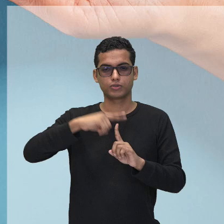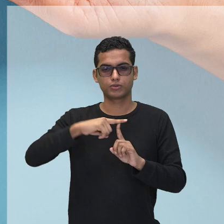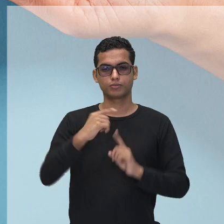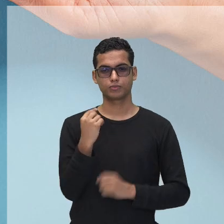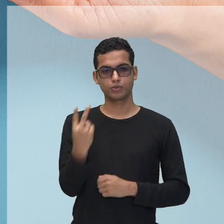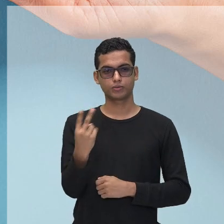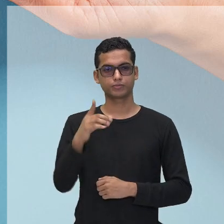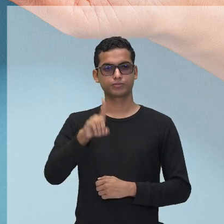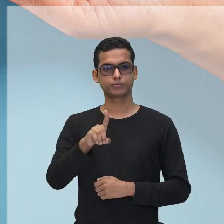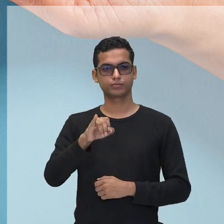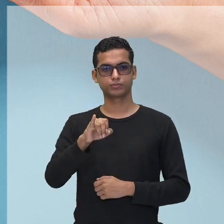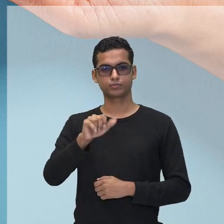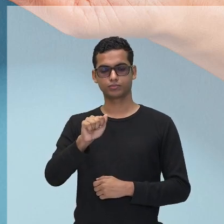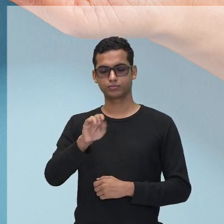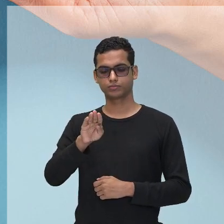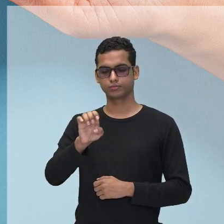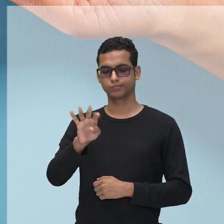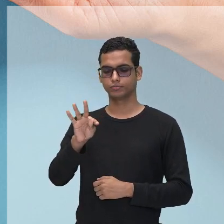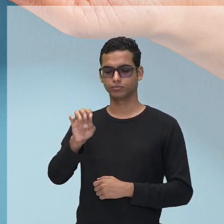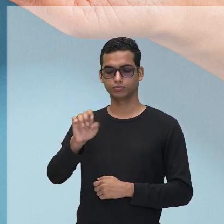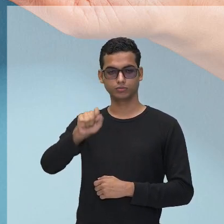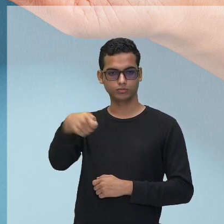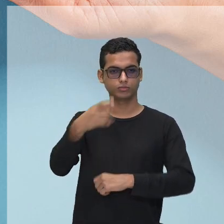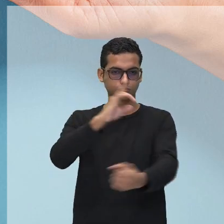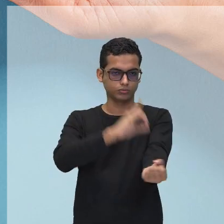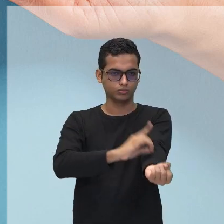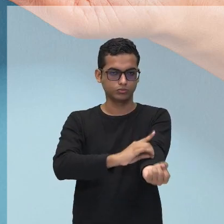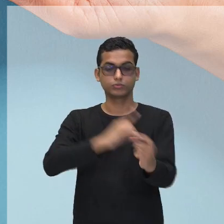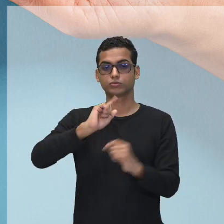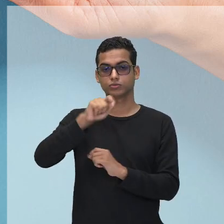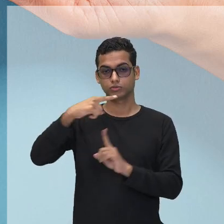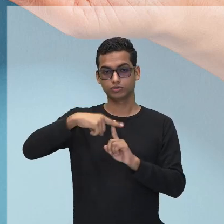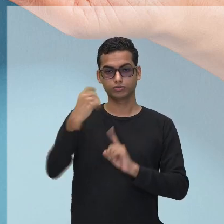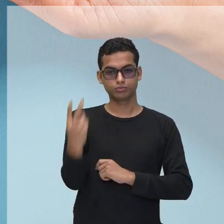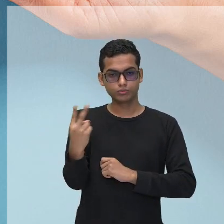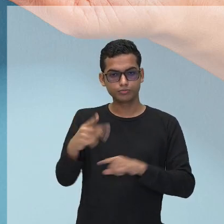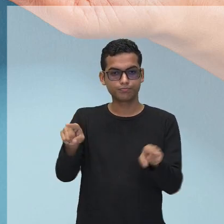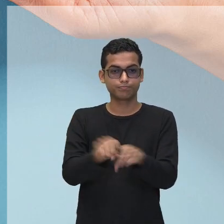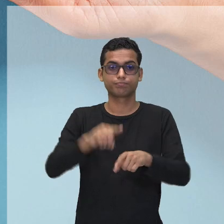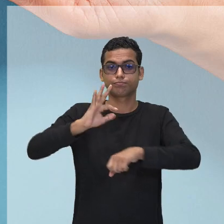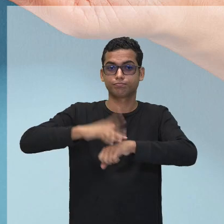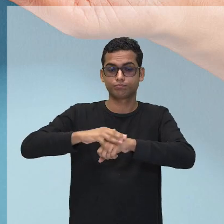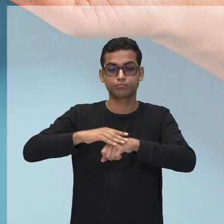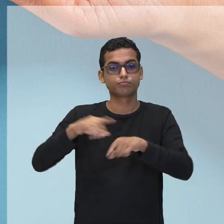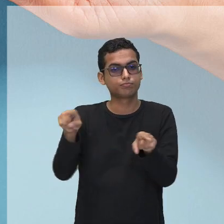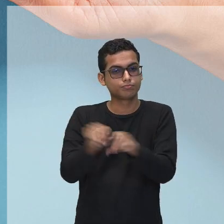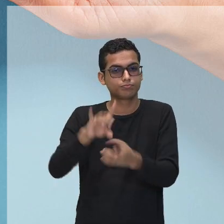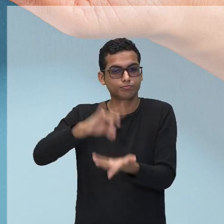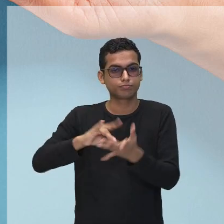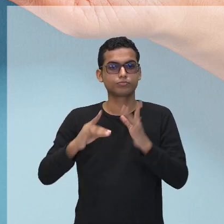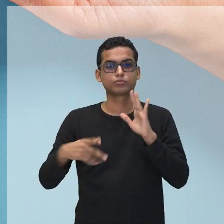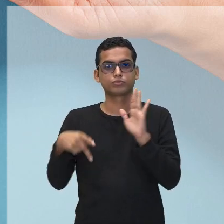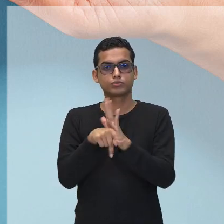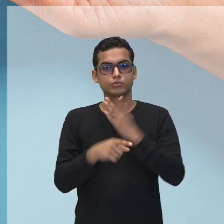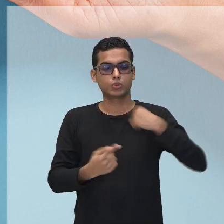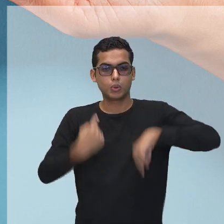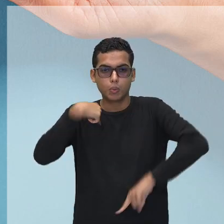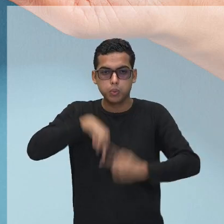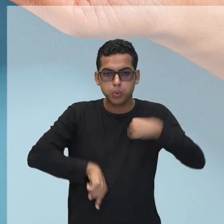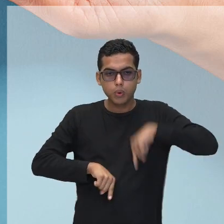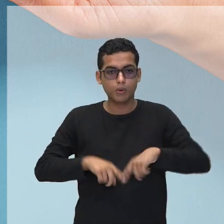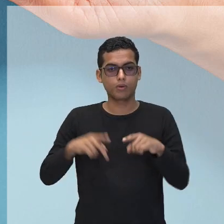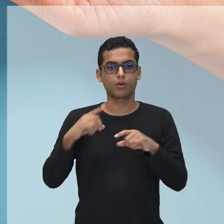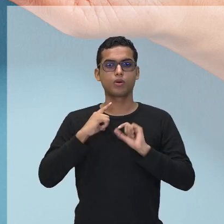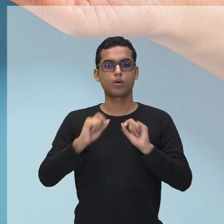Então, o diabetes tipo 2 é uma doença metabólica crônica caracterizada por valores elevados de glicose